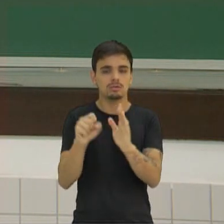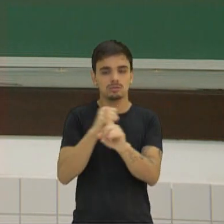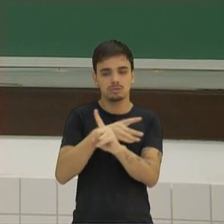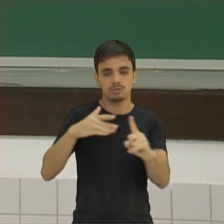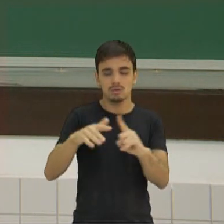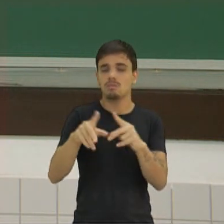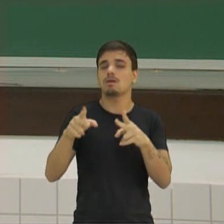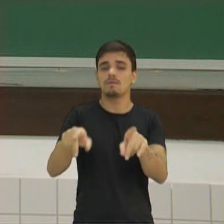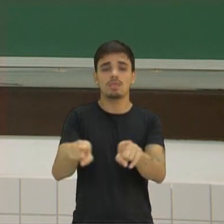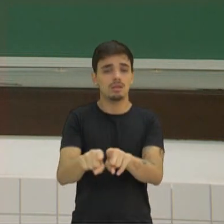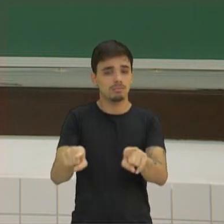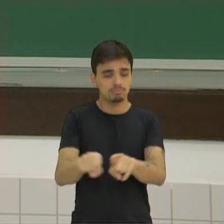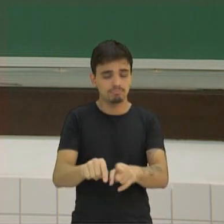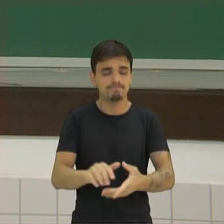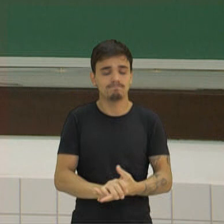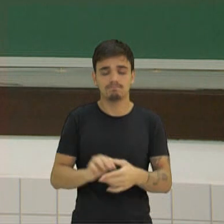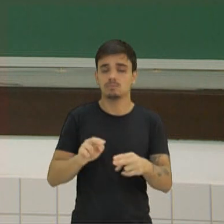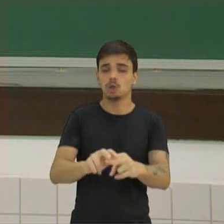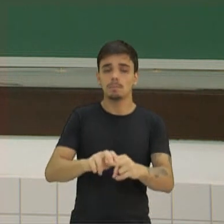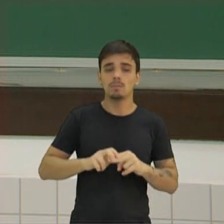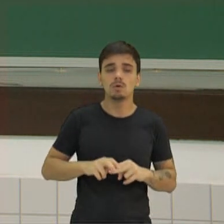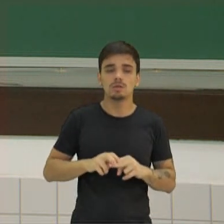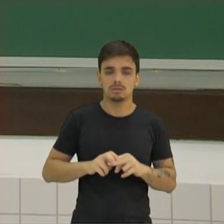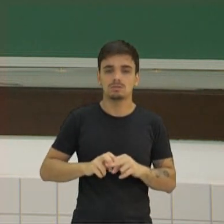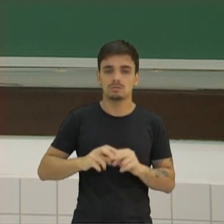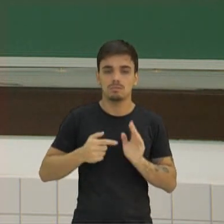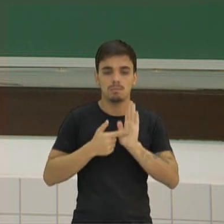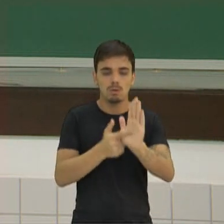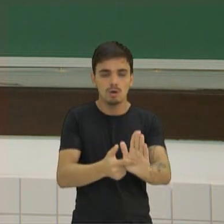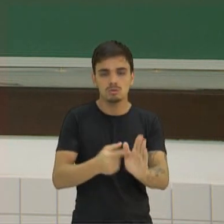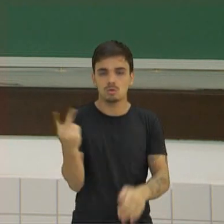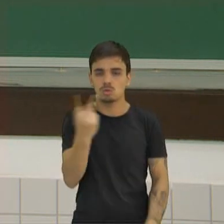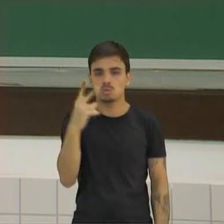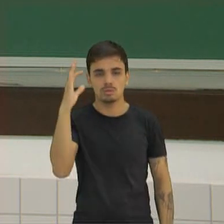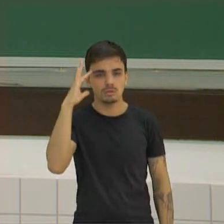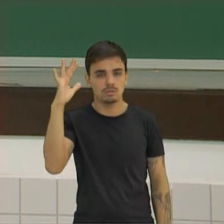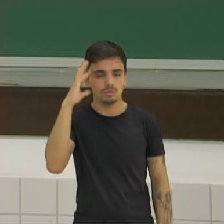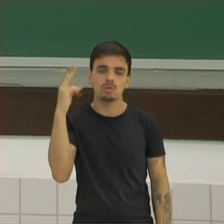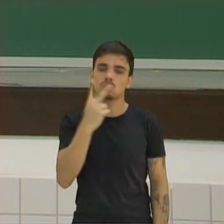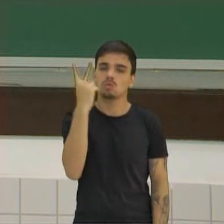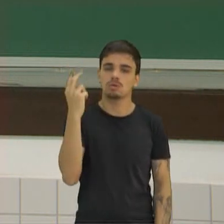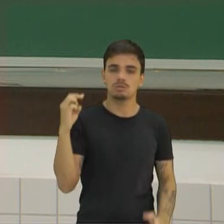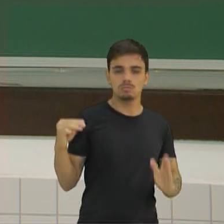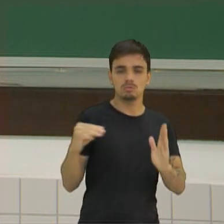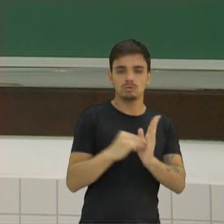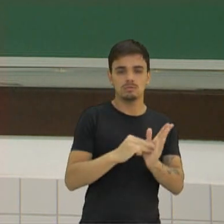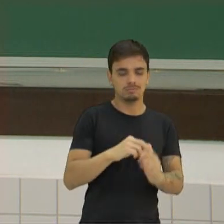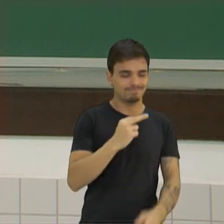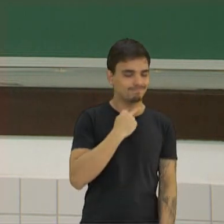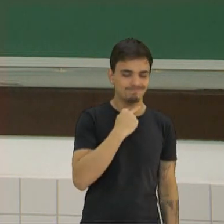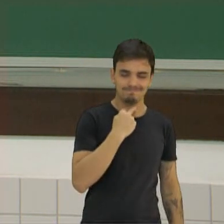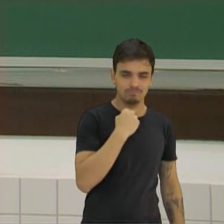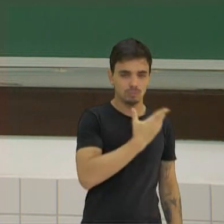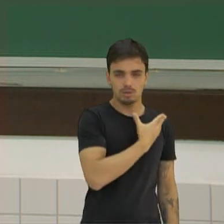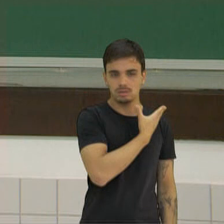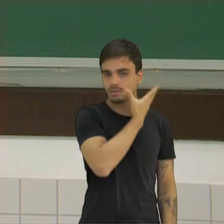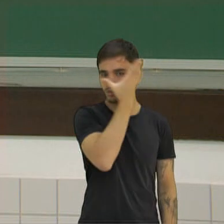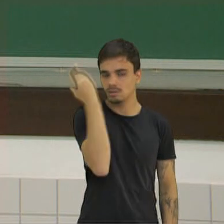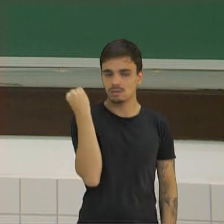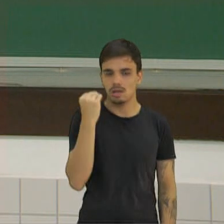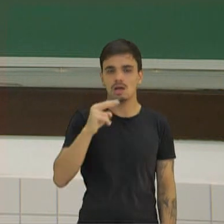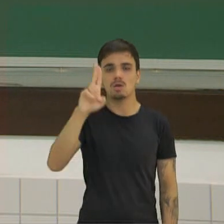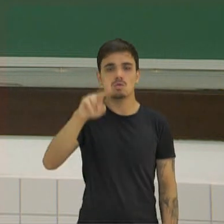mesmo eu trago essas reflexões por dois motivos primeiro porque isso não pode ser esquecido nós não podemos